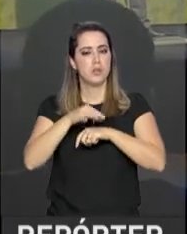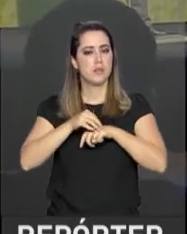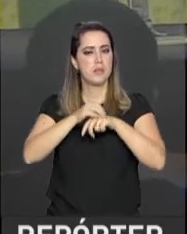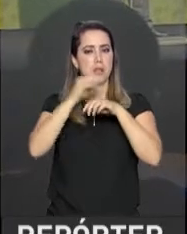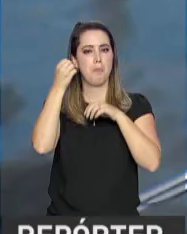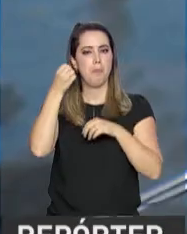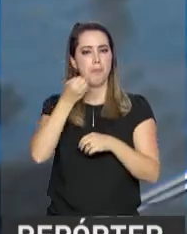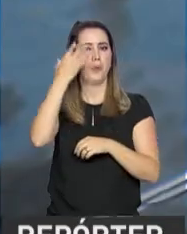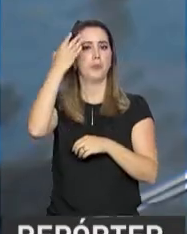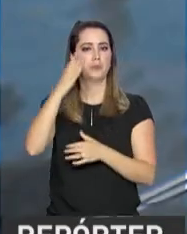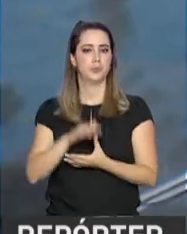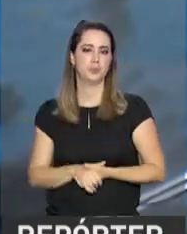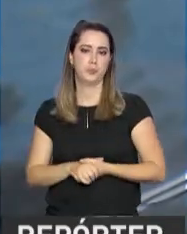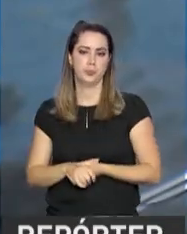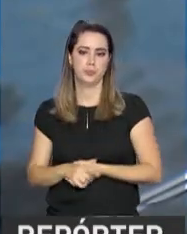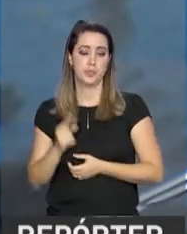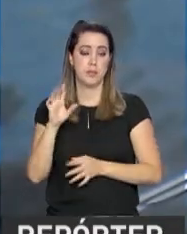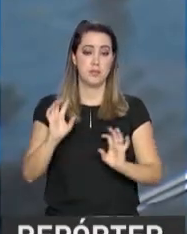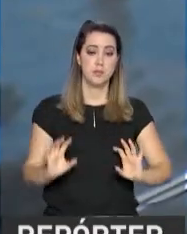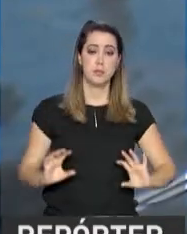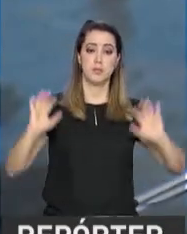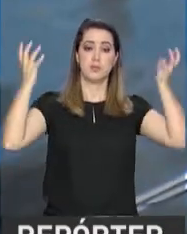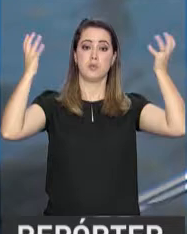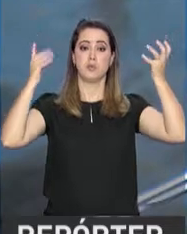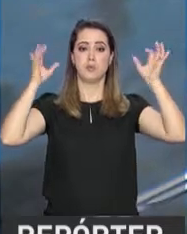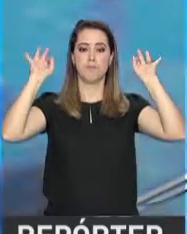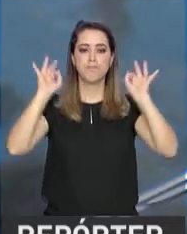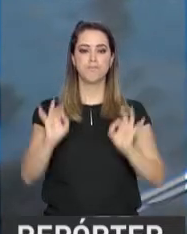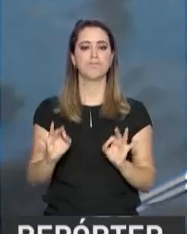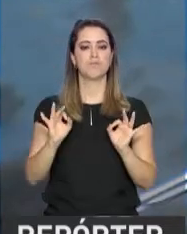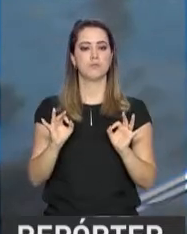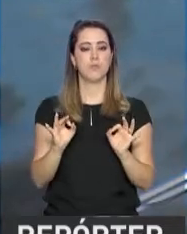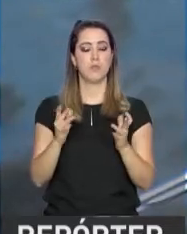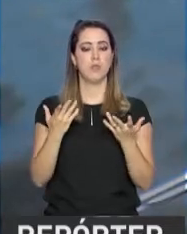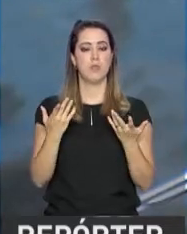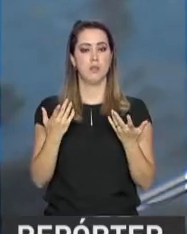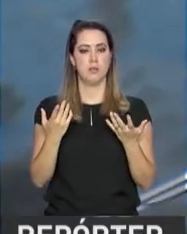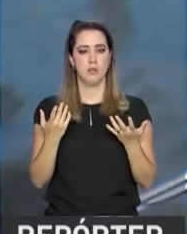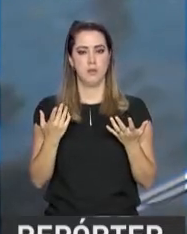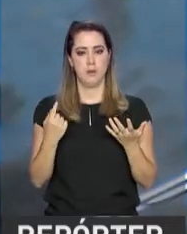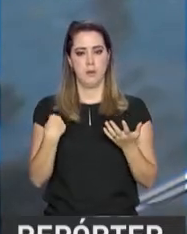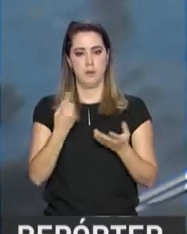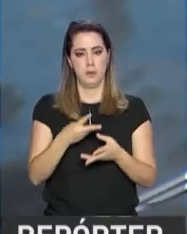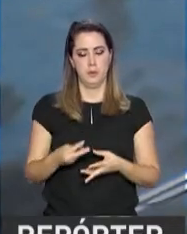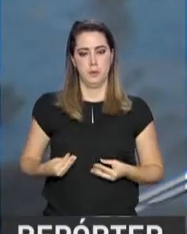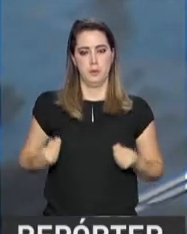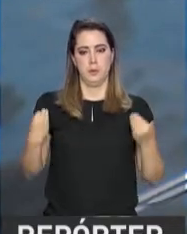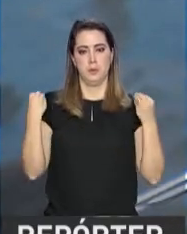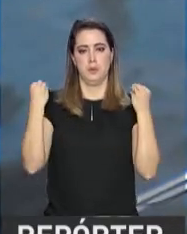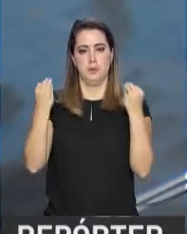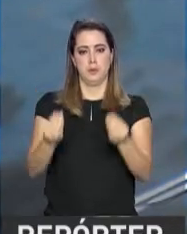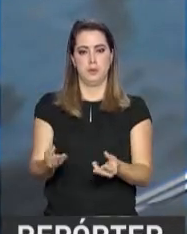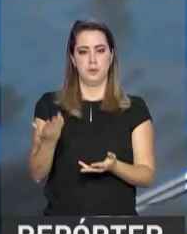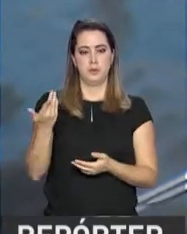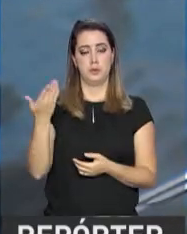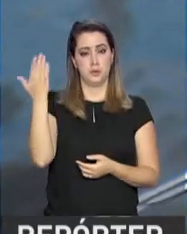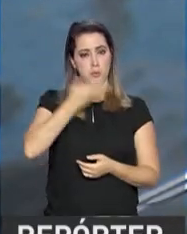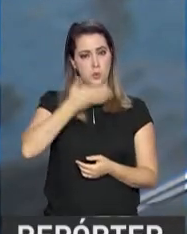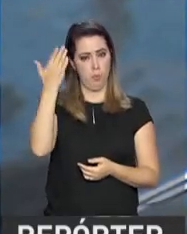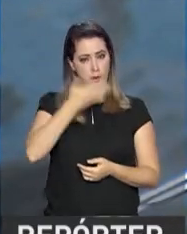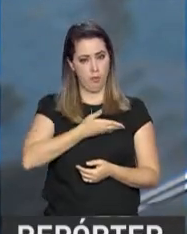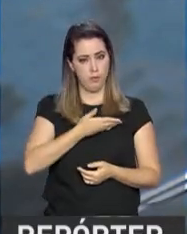nossa carne. Esta é uma celebração mais do que justificada, né? Nós damos, na verdade, mais uma